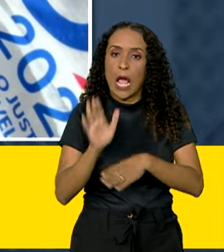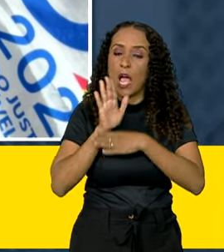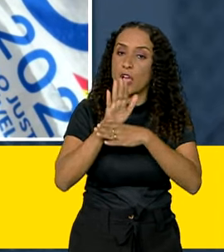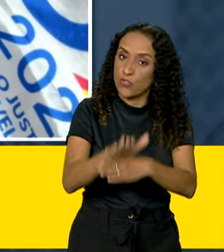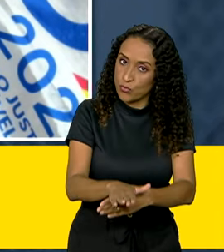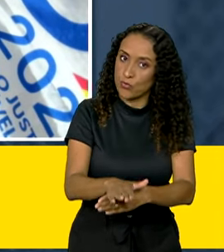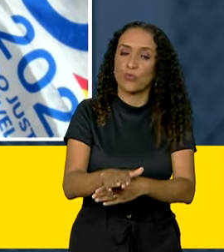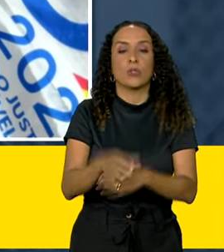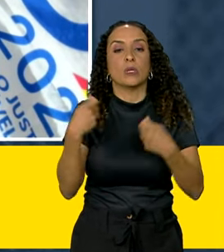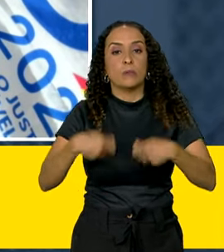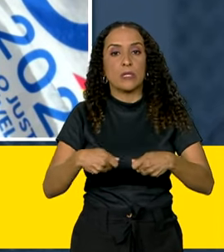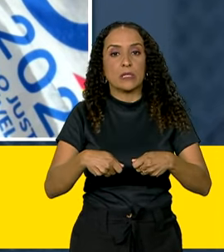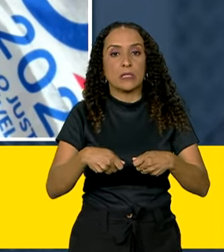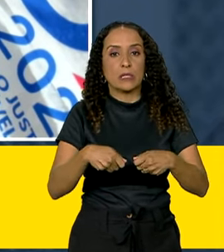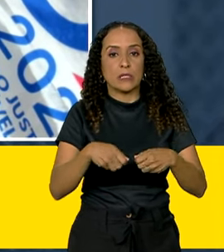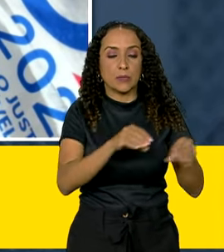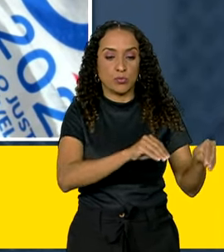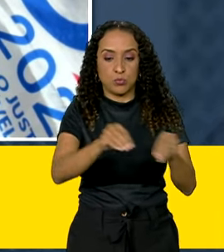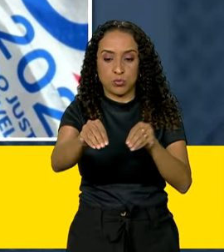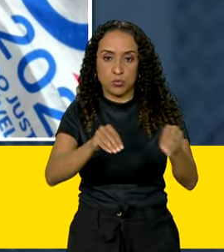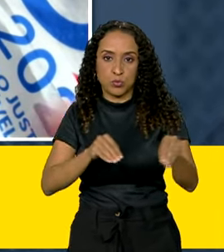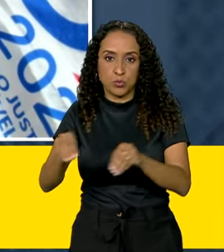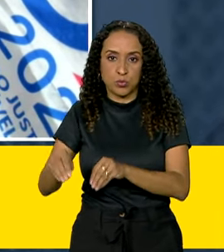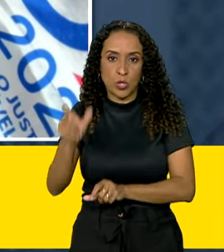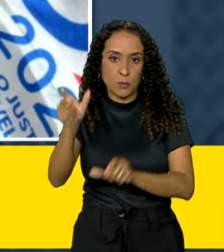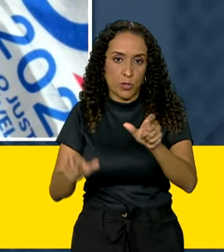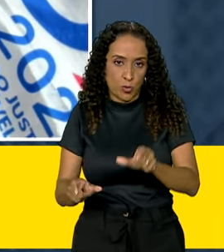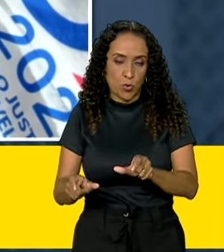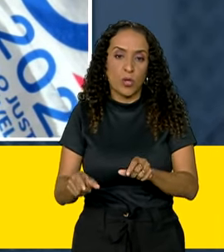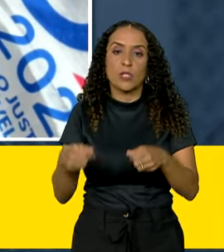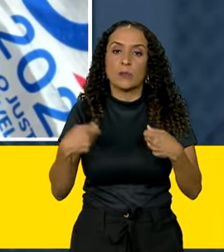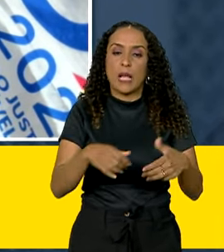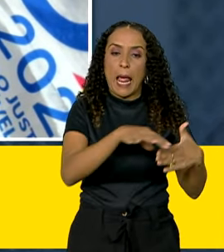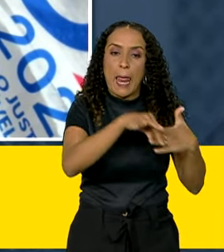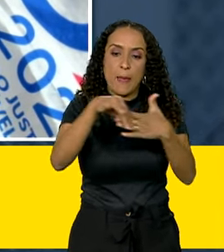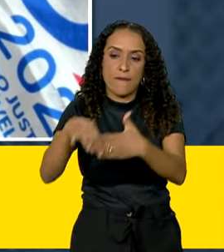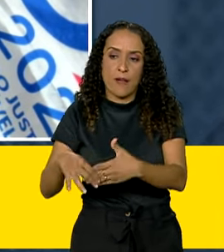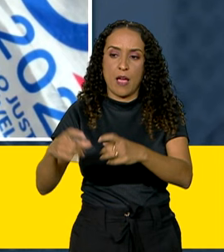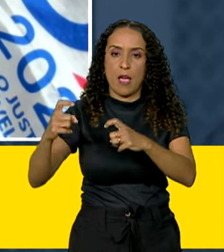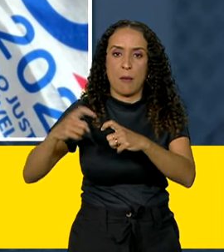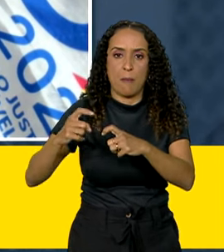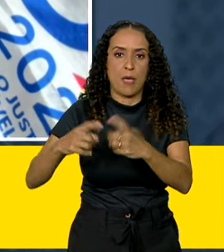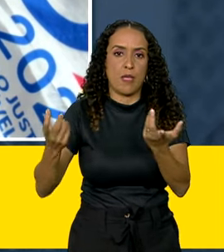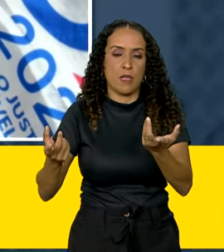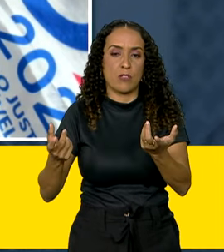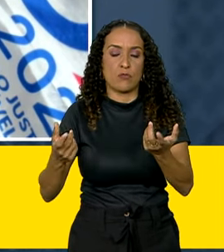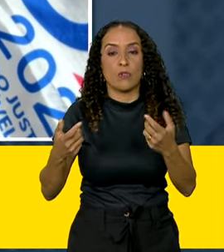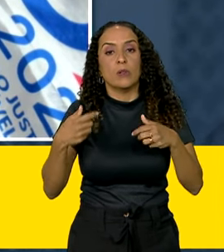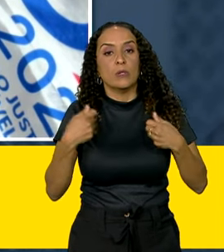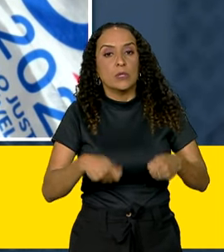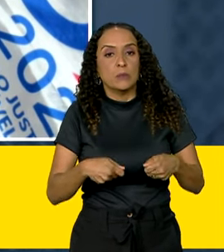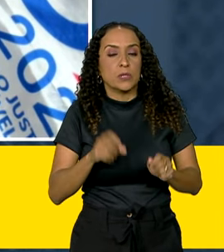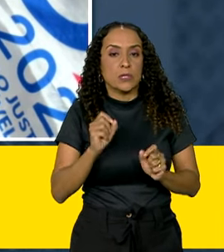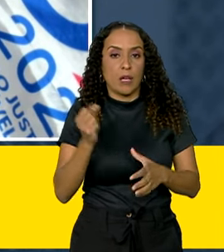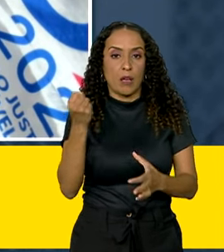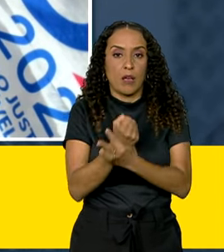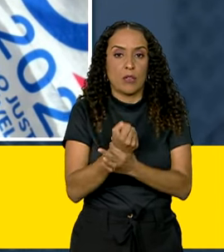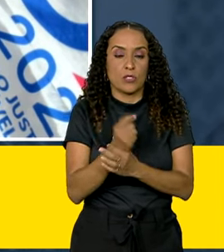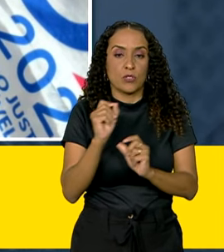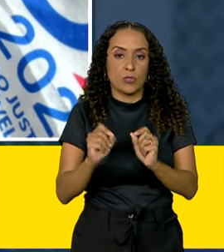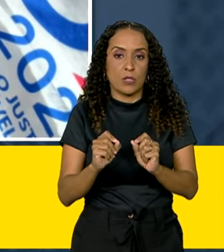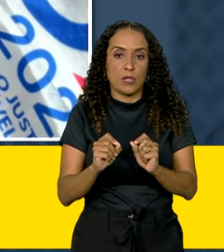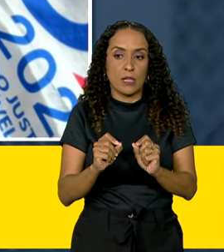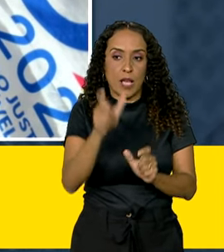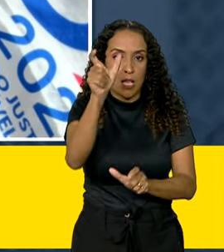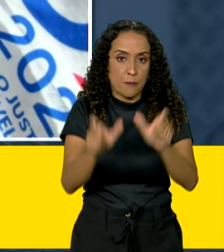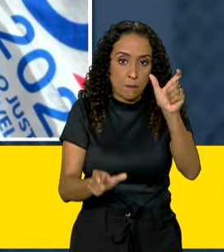socorro, que tem que deslocar as pessoas de um local para outro, tem que levar para o médico, precisa ali garantir a que